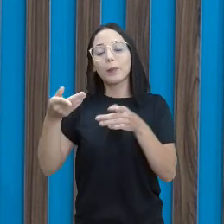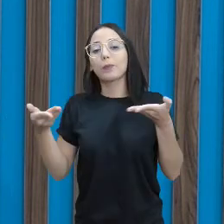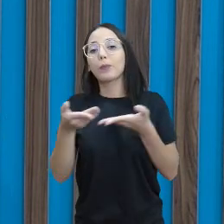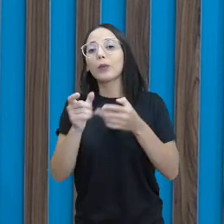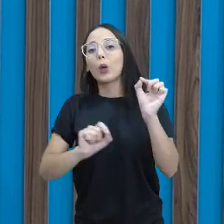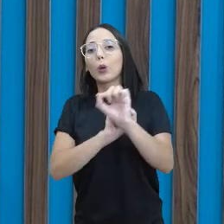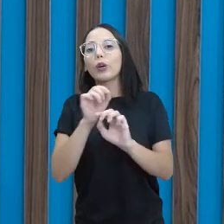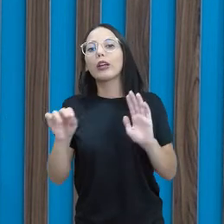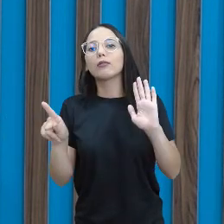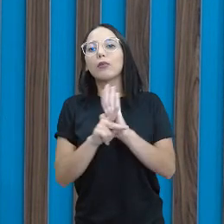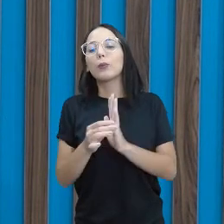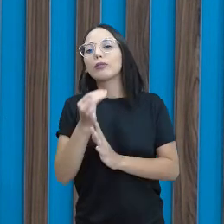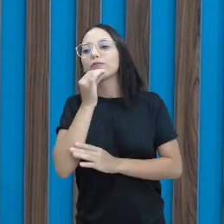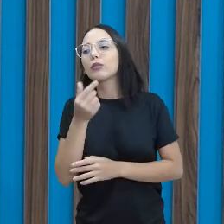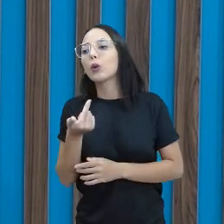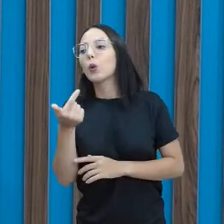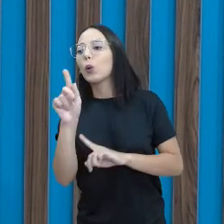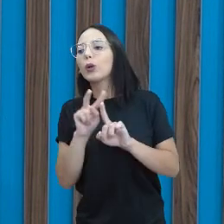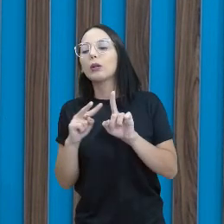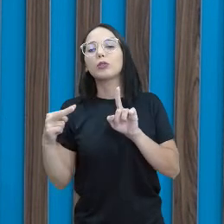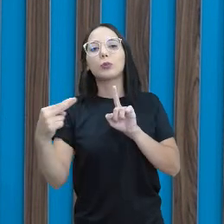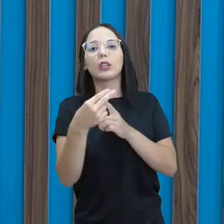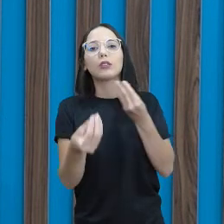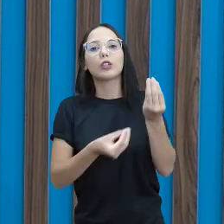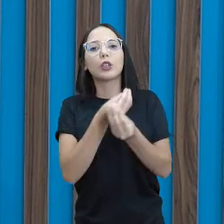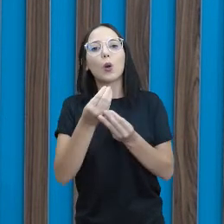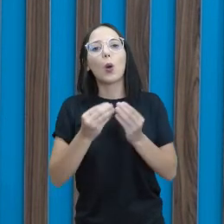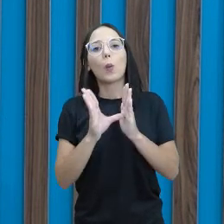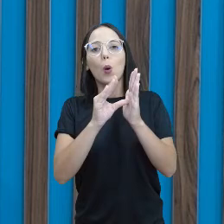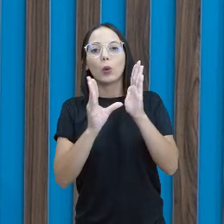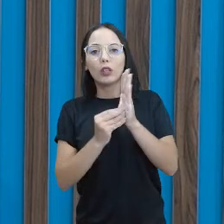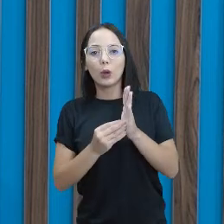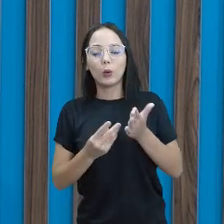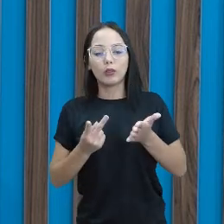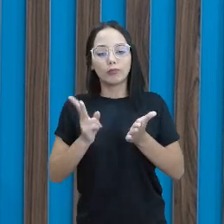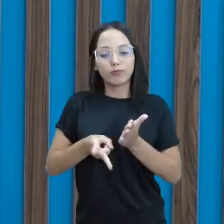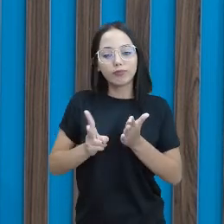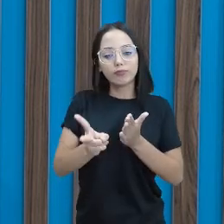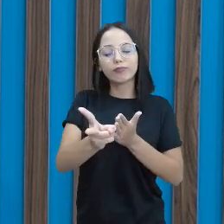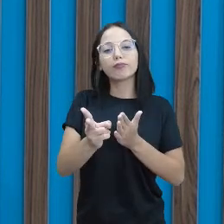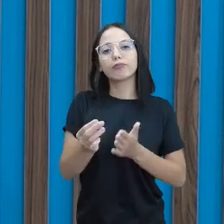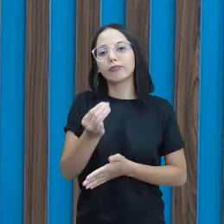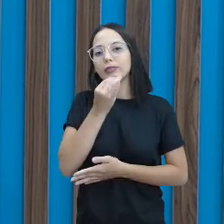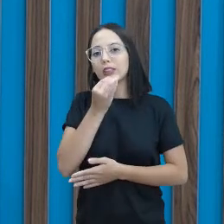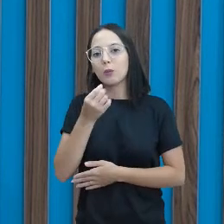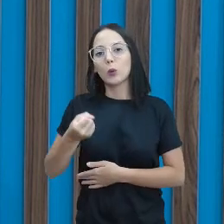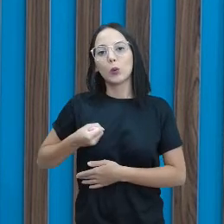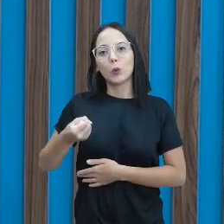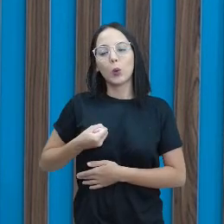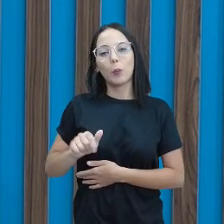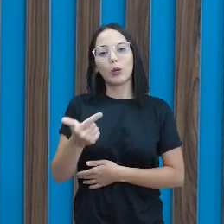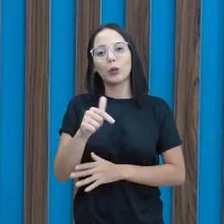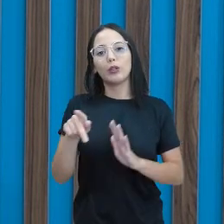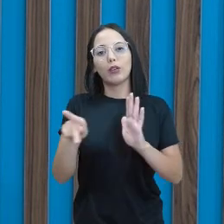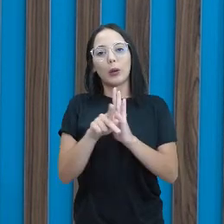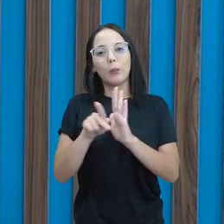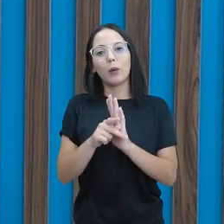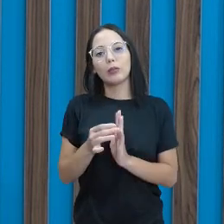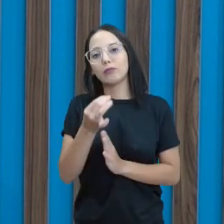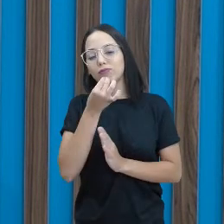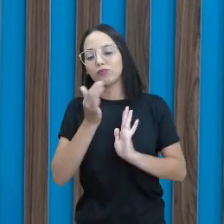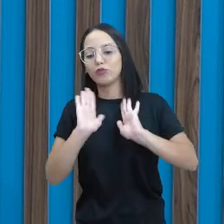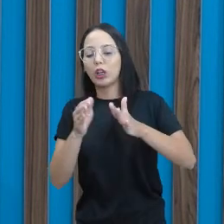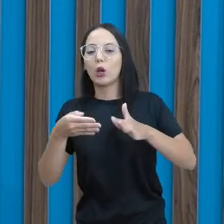você está tendo uma outra perspectiva de como que esse conteúdo ele vai funcionar para quando esses números não tiverem essa coisa que a